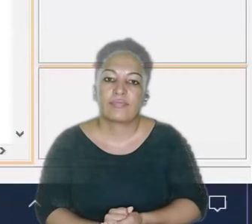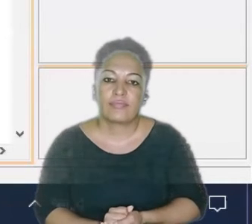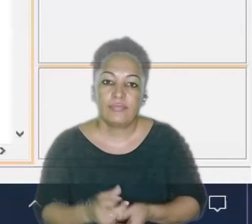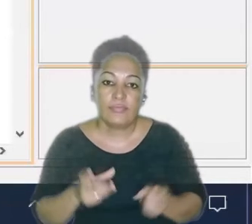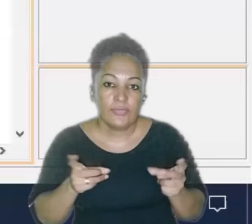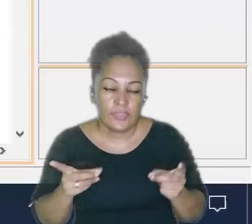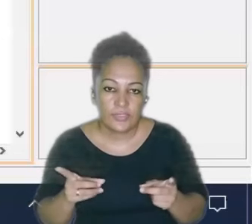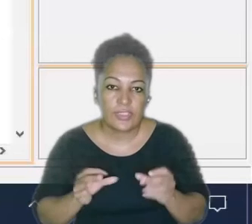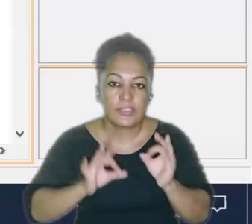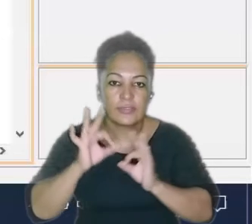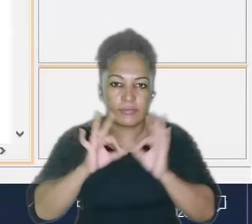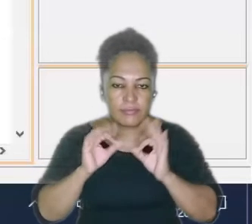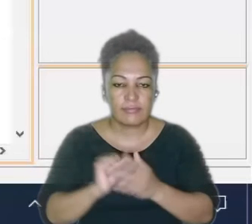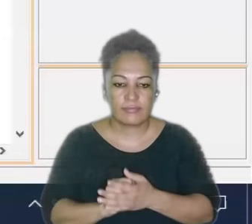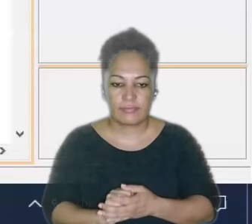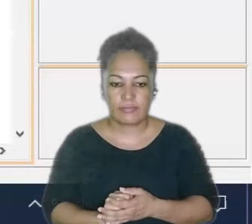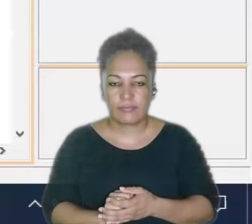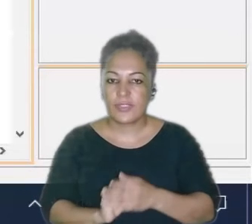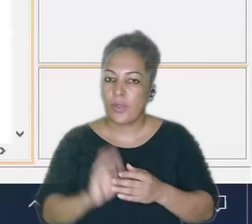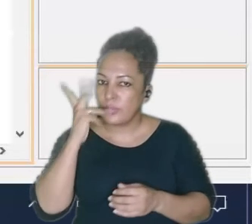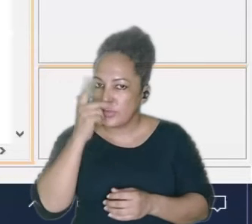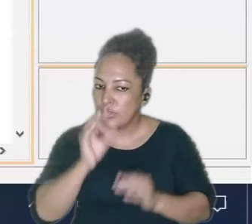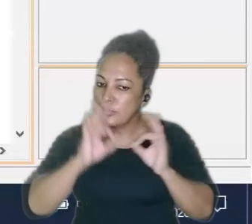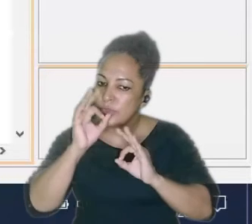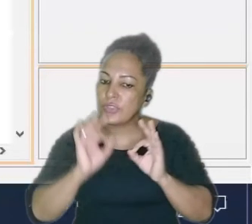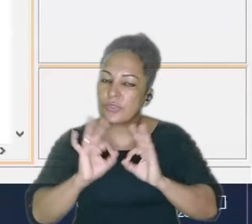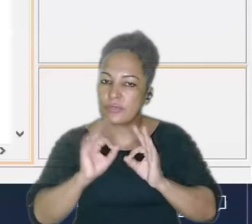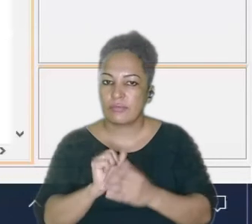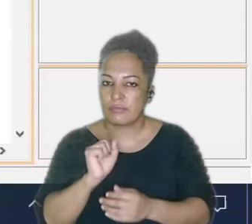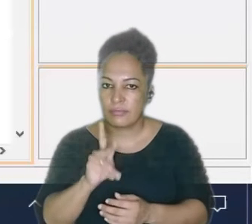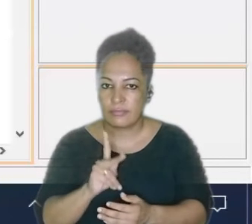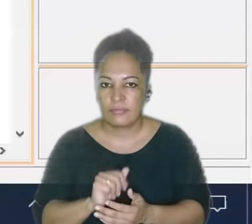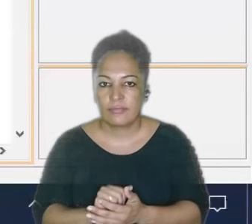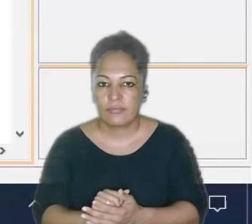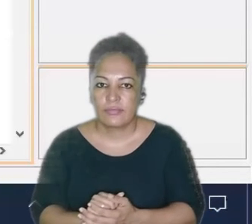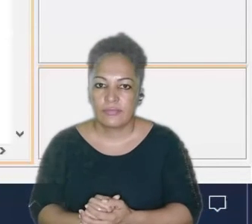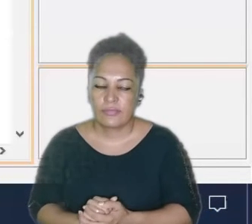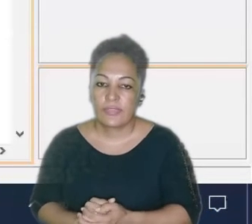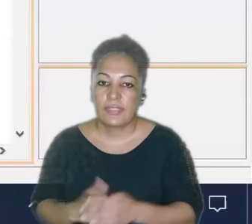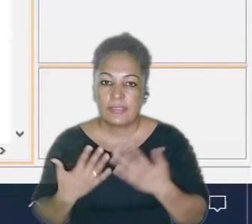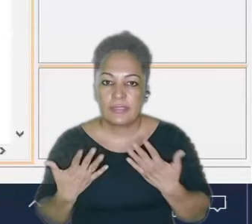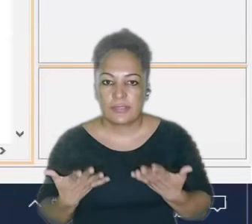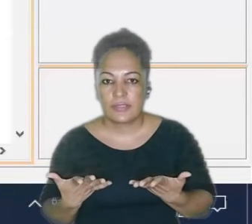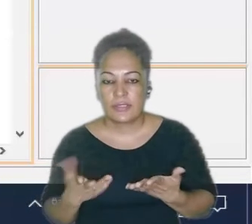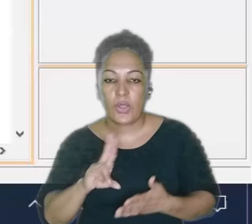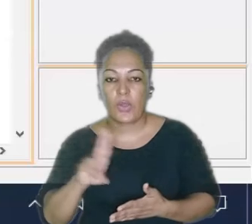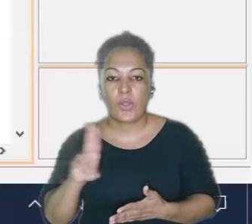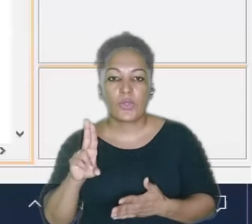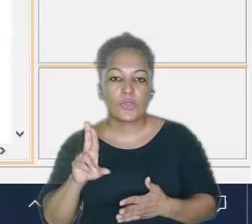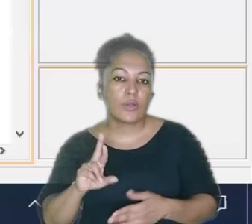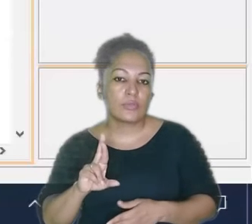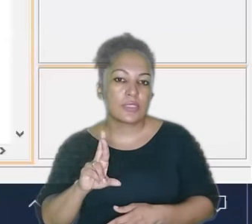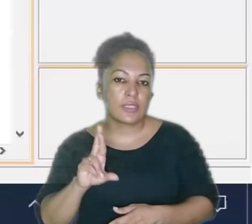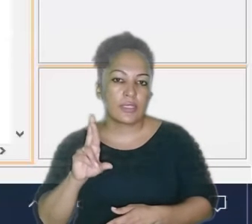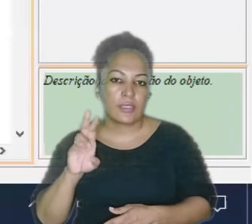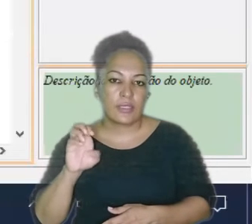venda relaciona com passagem. Vamos deixar aqui a relação bonitinha. Depois a gente arruma as relações, tá bom? Tá? Então, qual é o nome